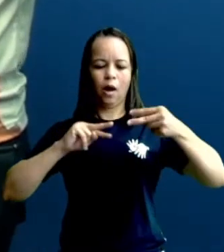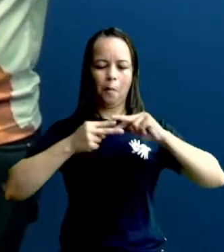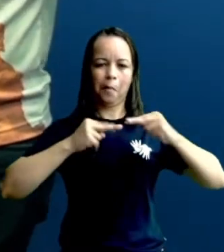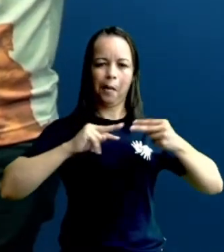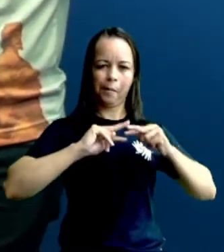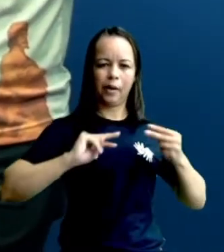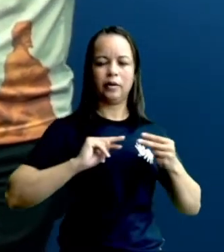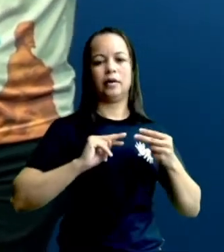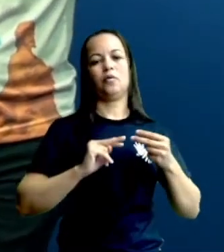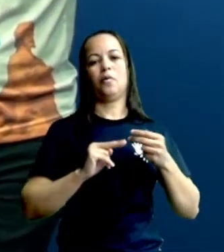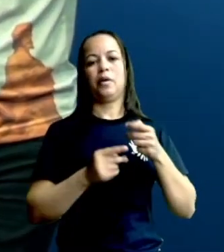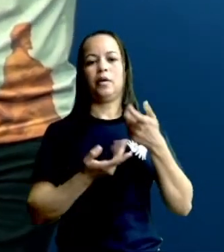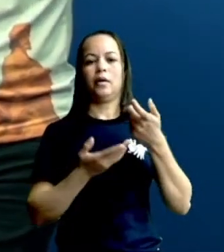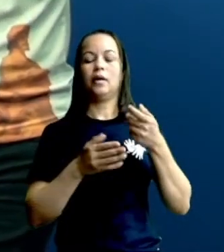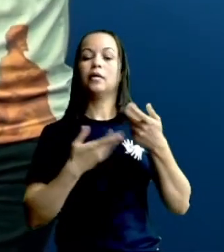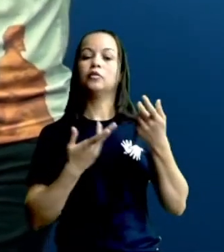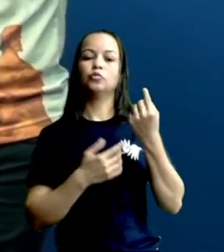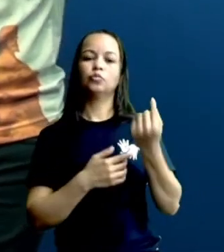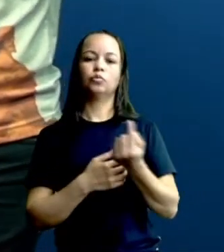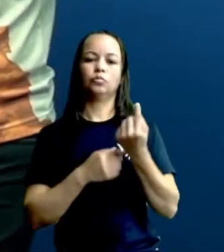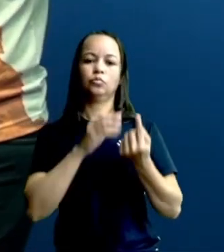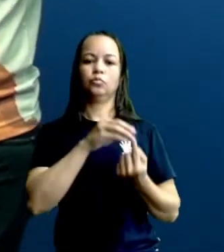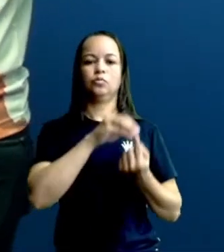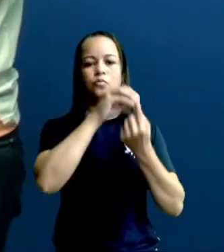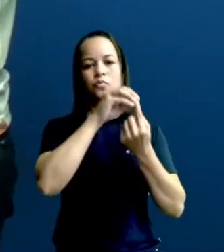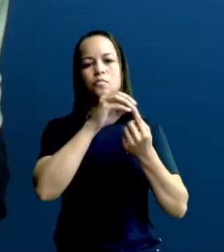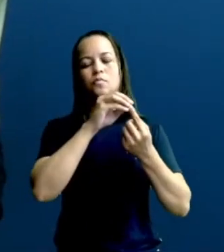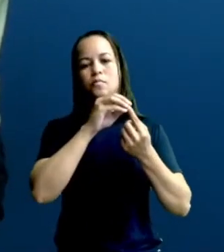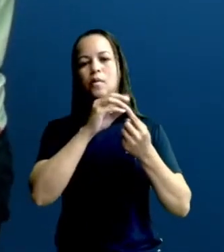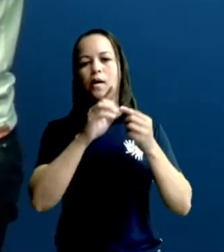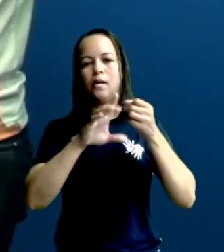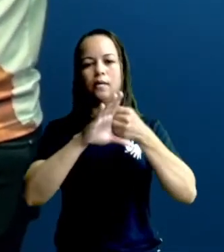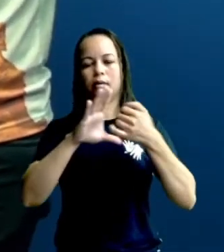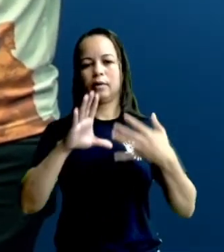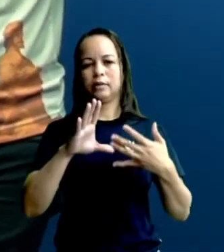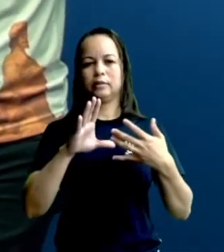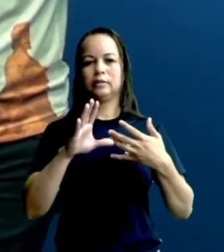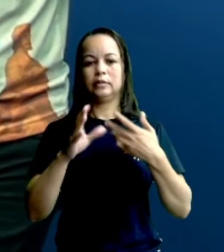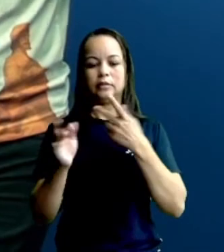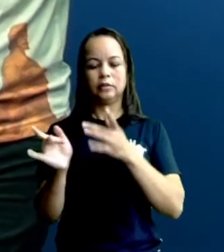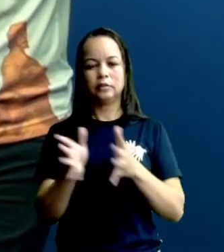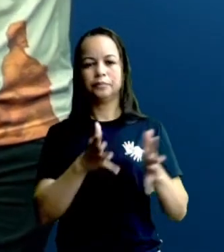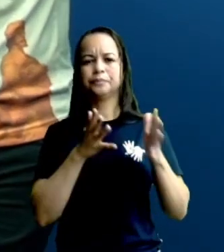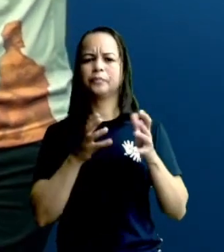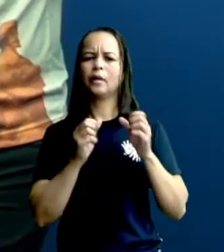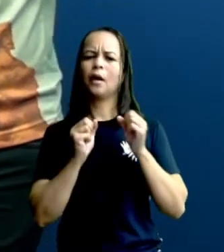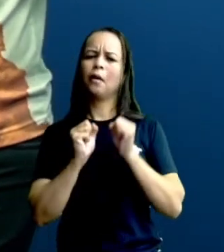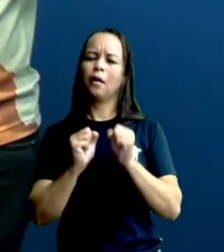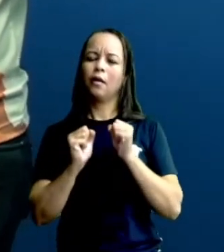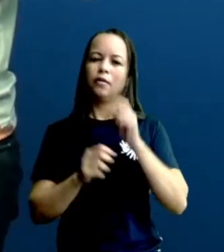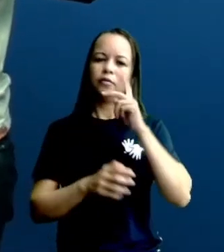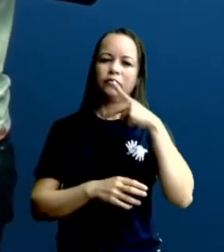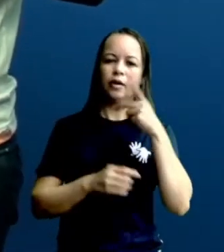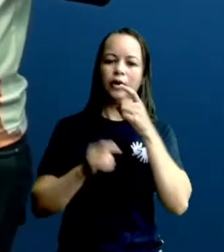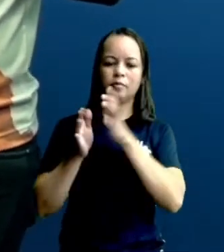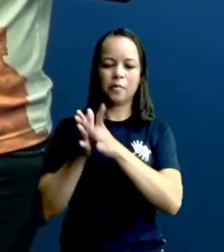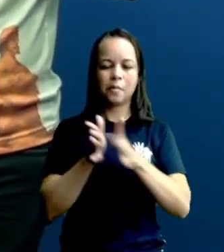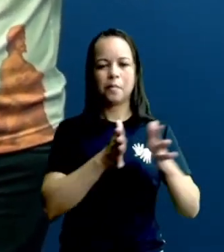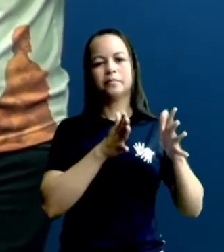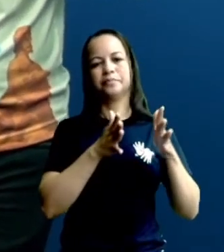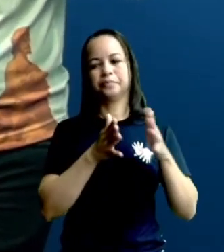característica, e esses genes são localizados em locais específicos nos cromossomos. Podemos falar para uma próxima